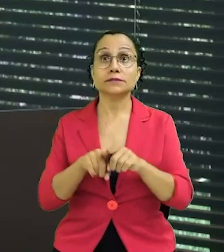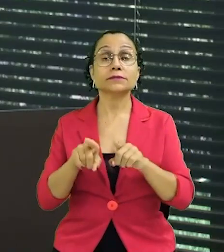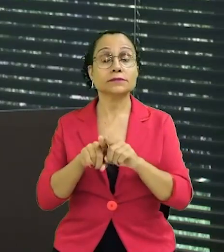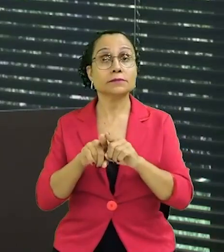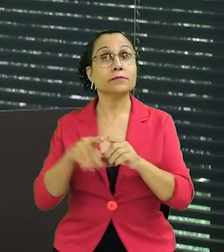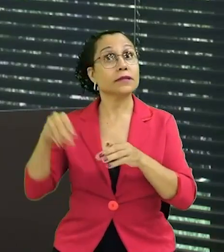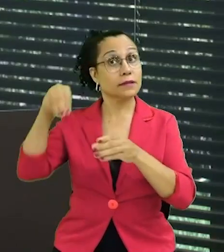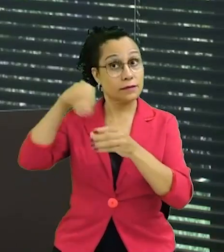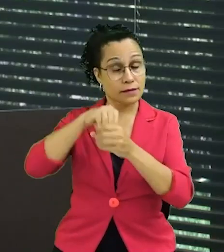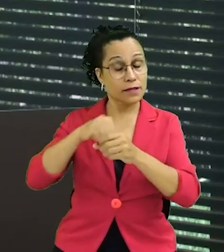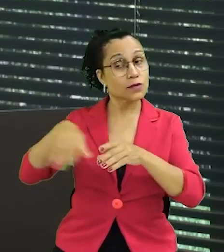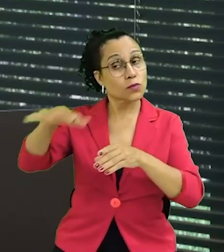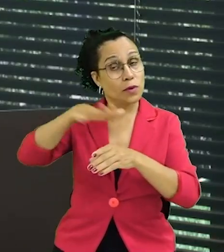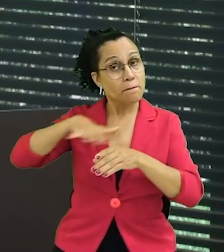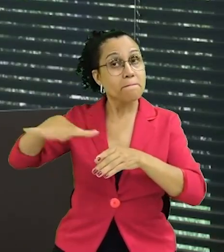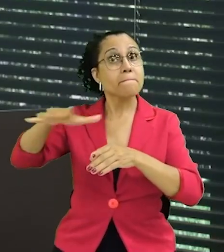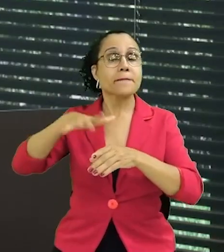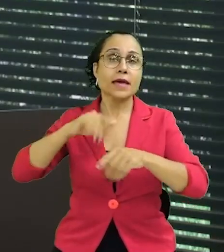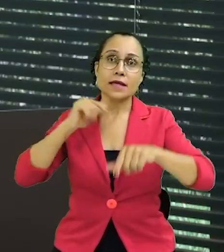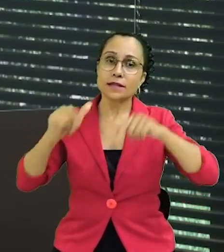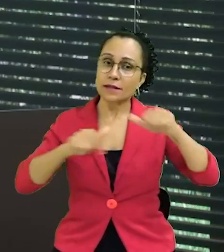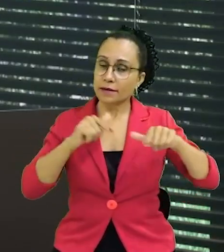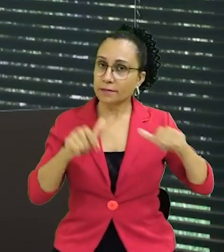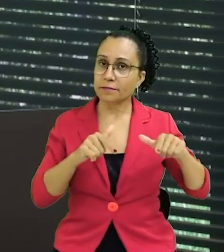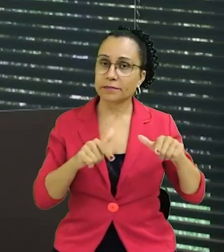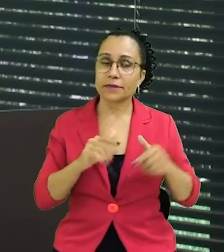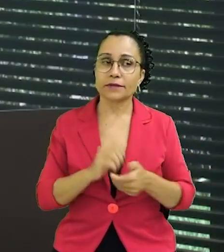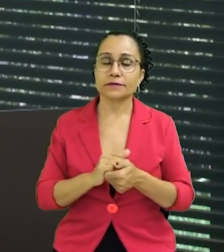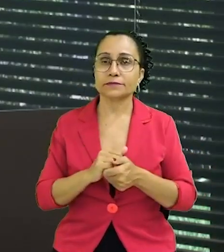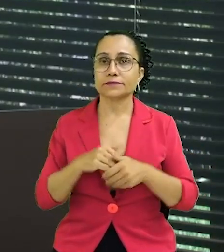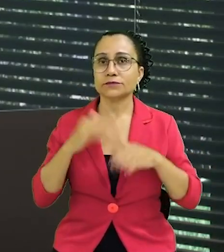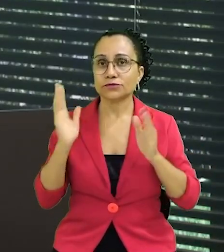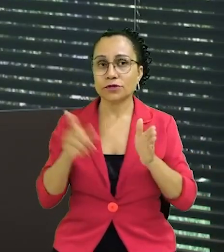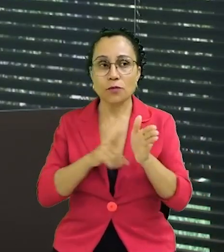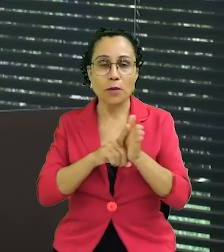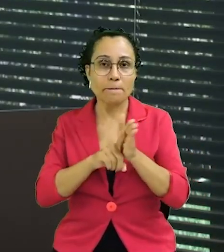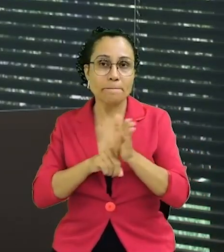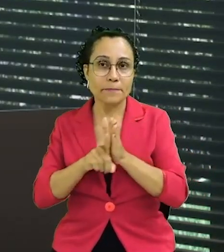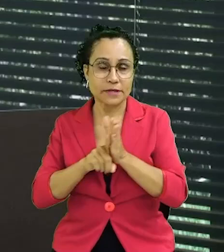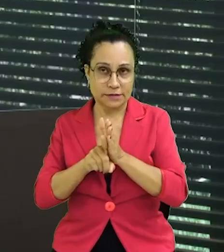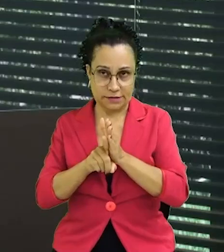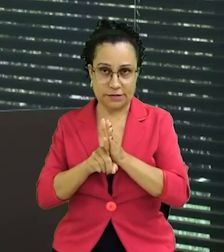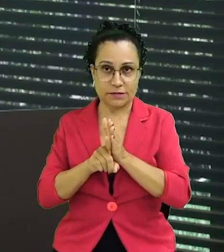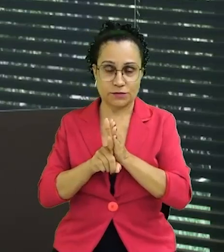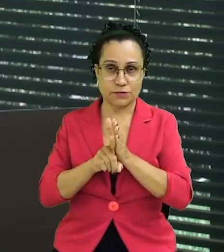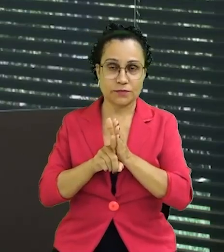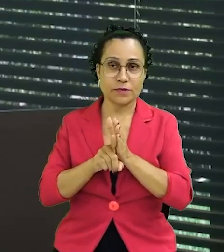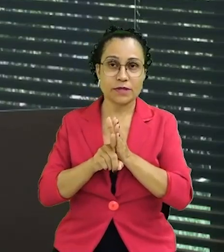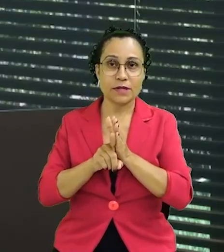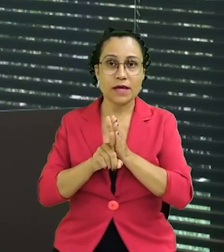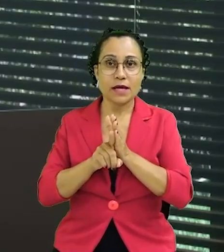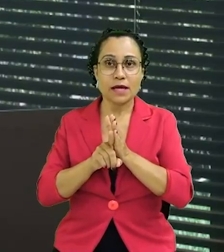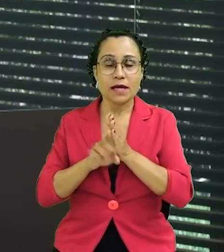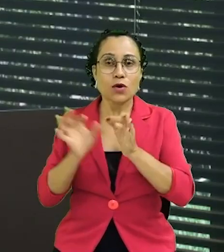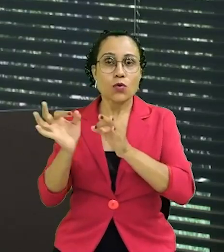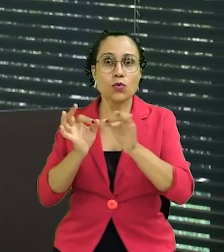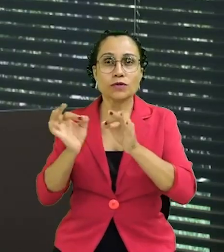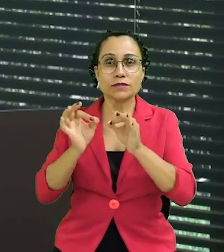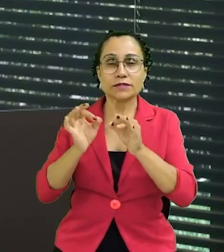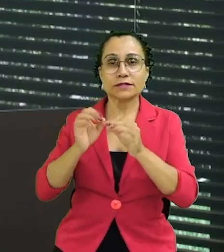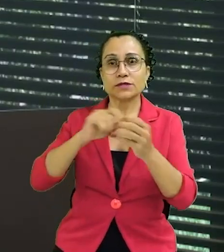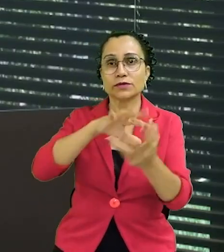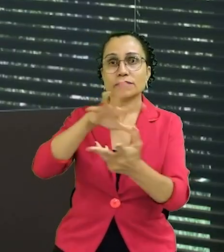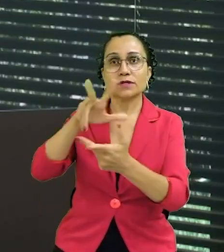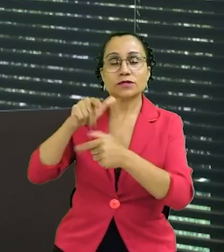sobre o trabalho, os ambientes de trabalho. Eu até aqui peguei um dado da Organização Internacional do Trabalho, uma